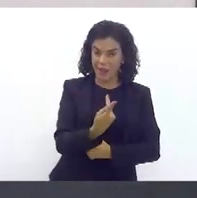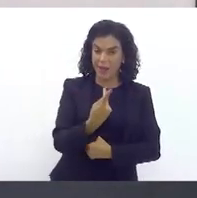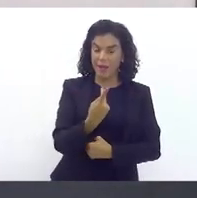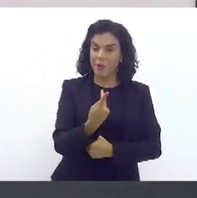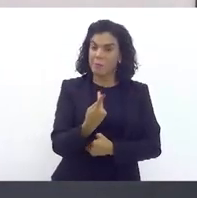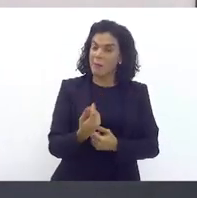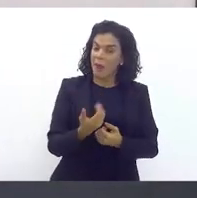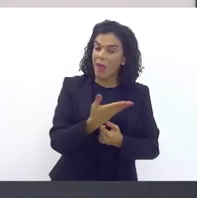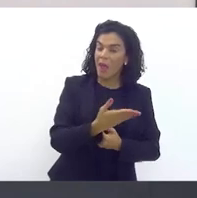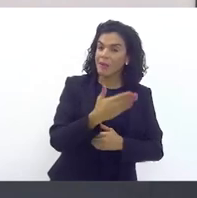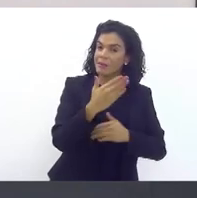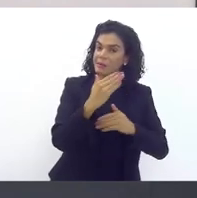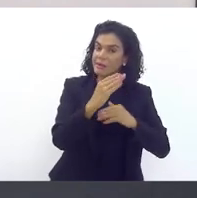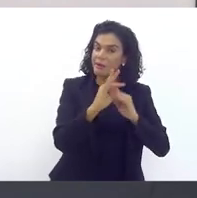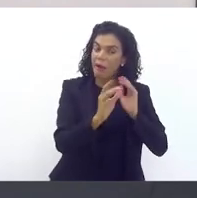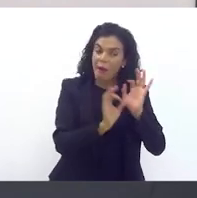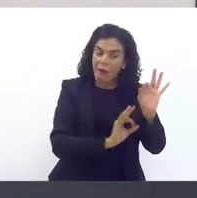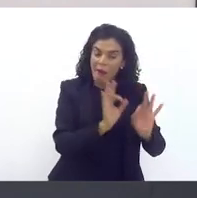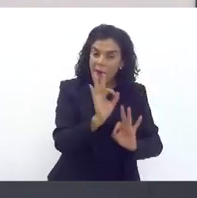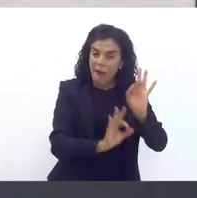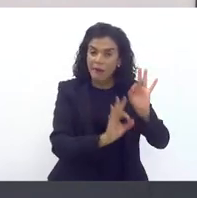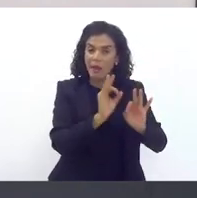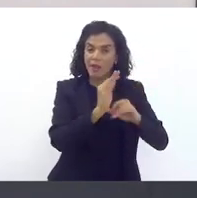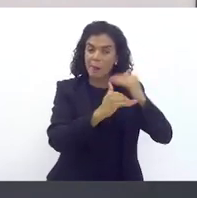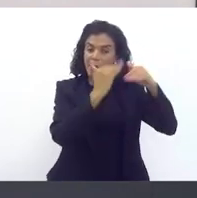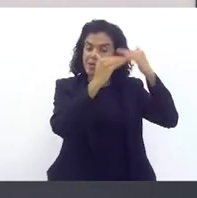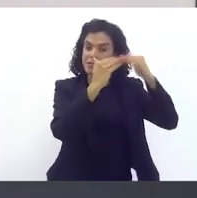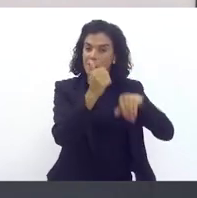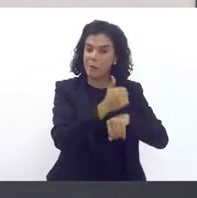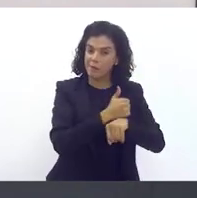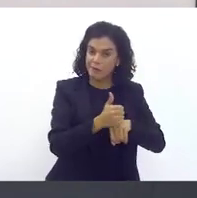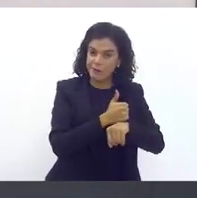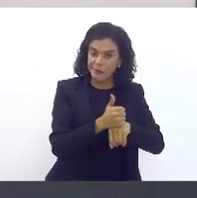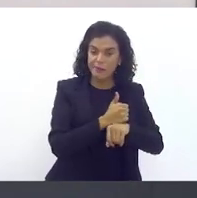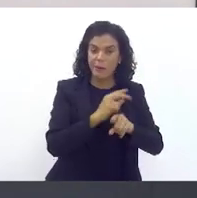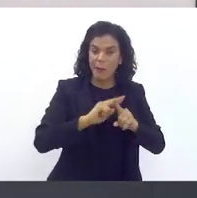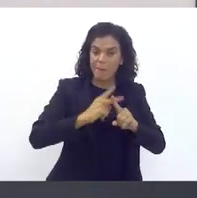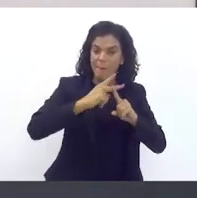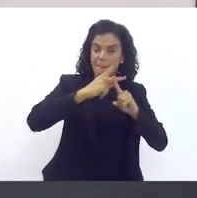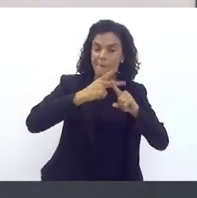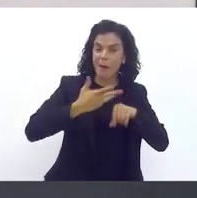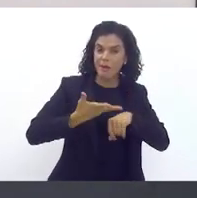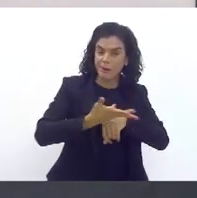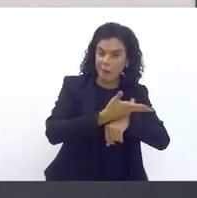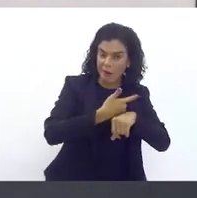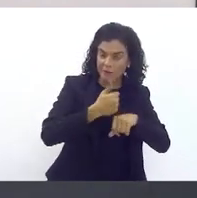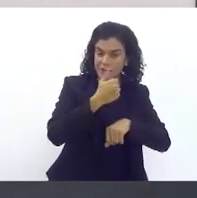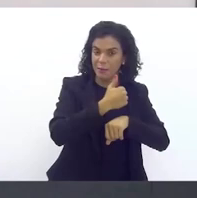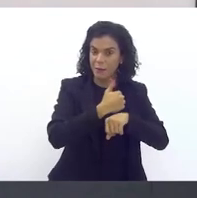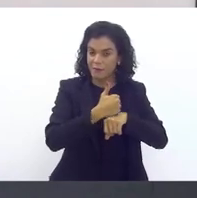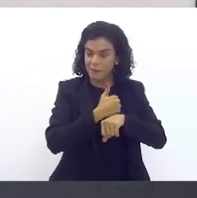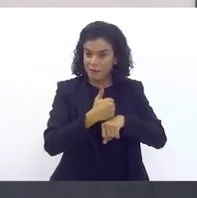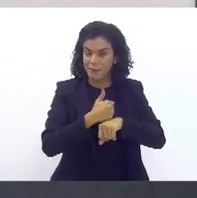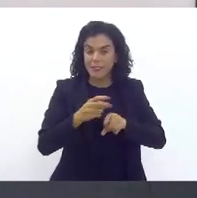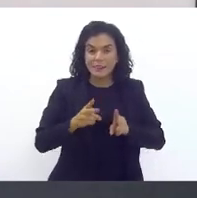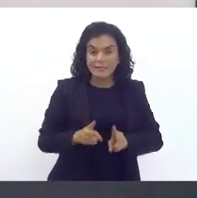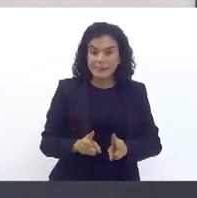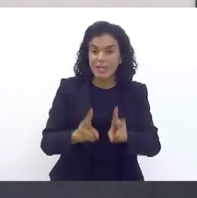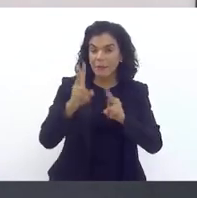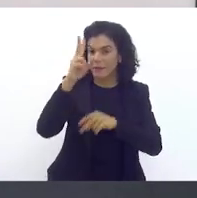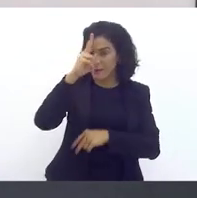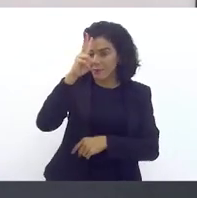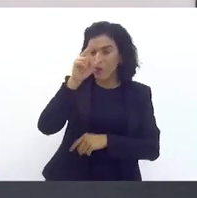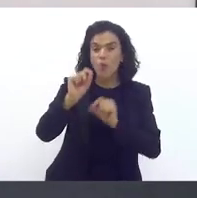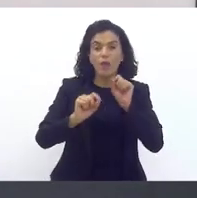para tratar da progressão funcional, para tratar do adicional de qualificação. Então, lembrando sempre que